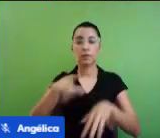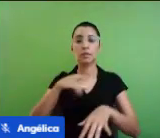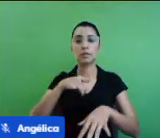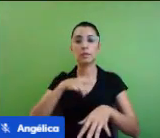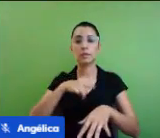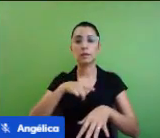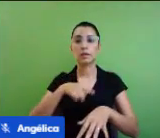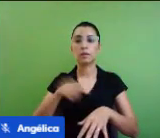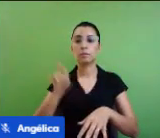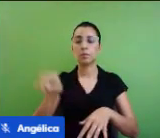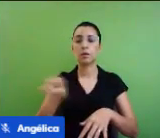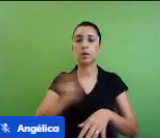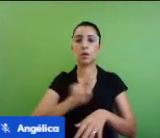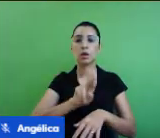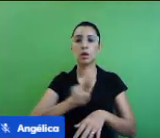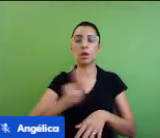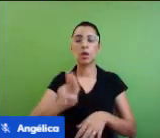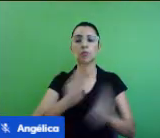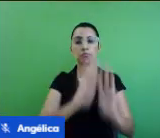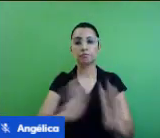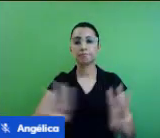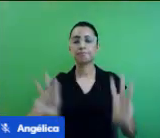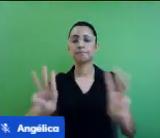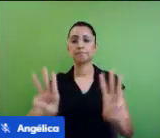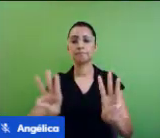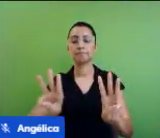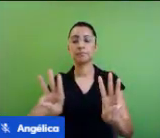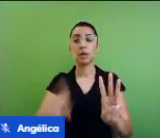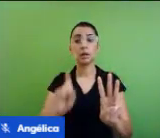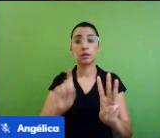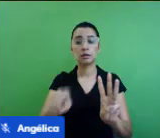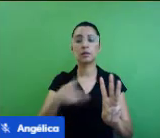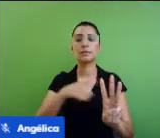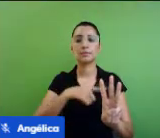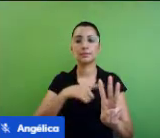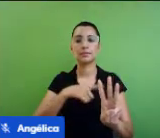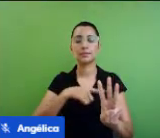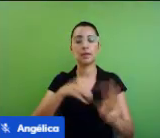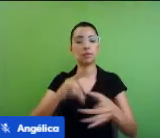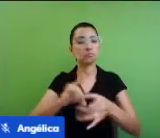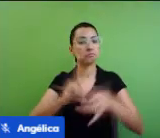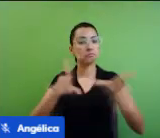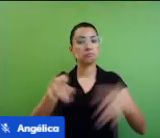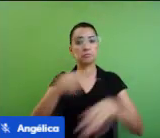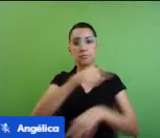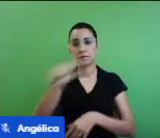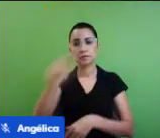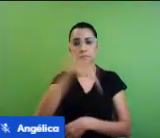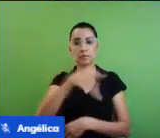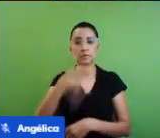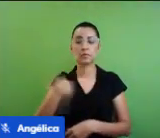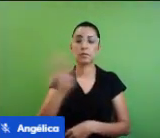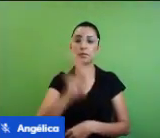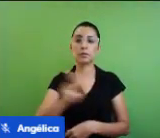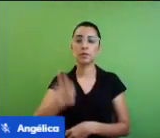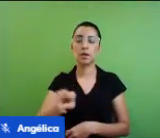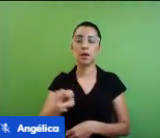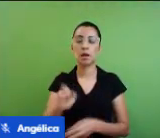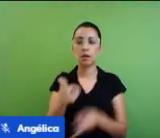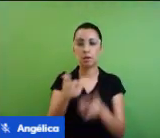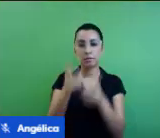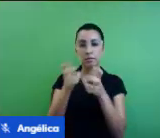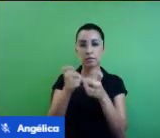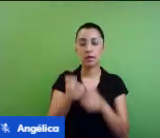podem acessar, eles vão estar disponíveis lá para vocês terem ideia, dar